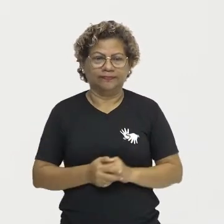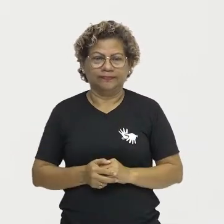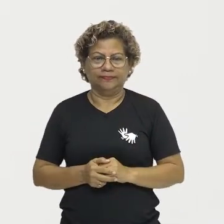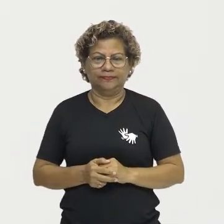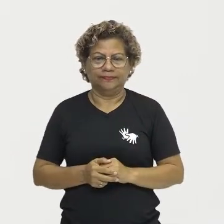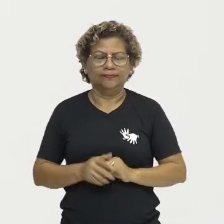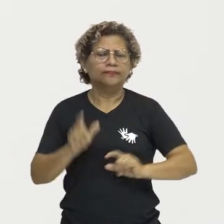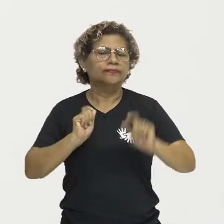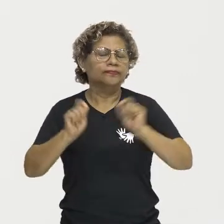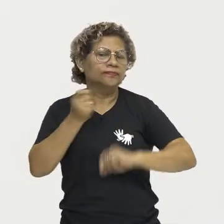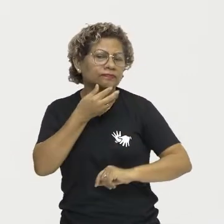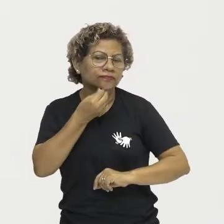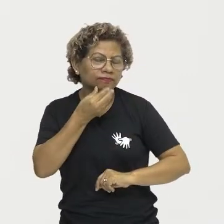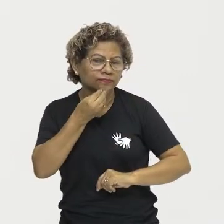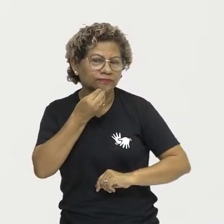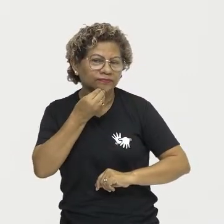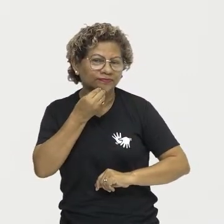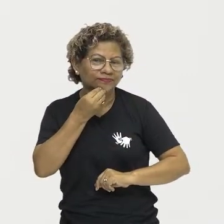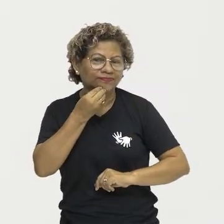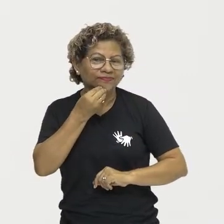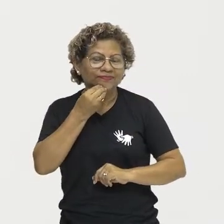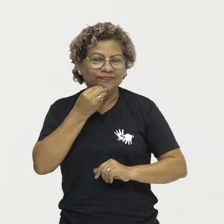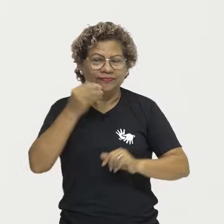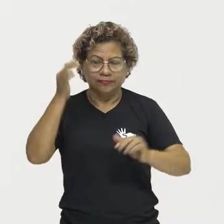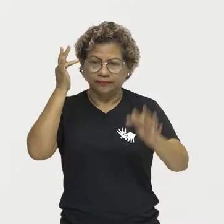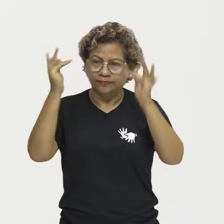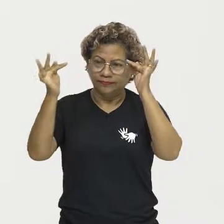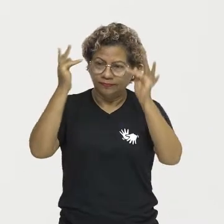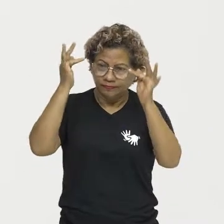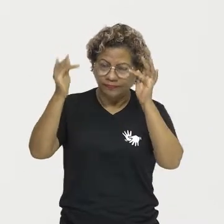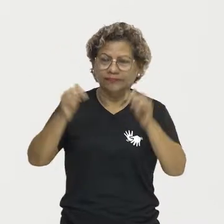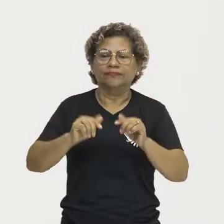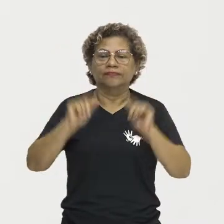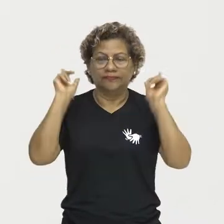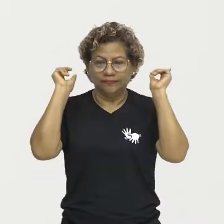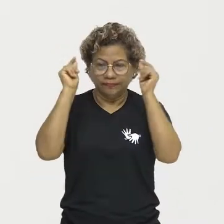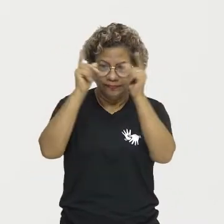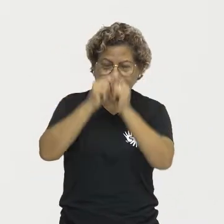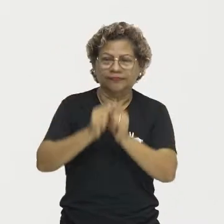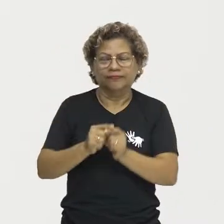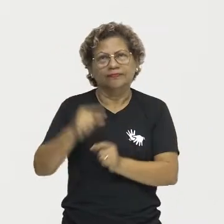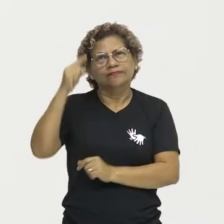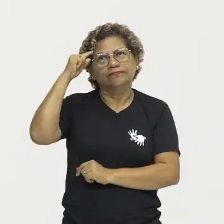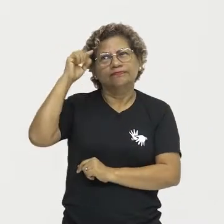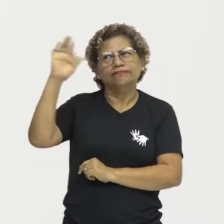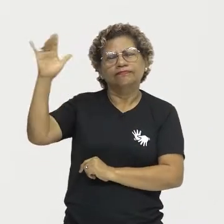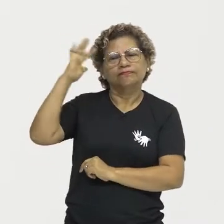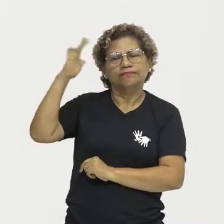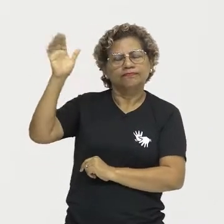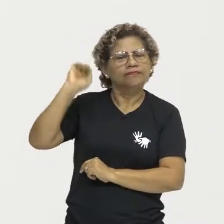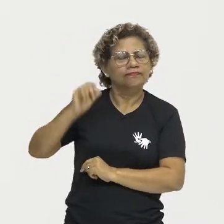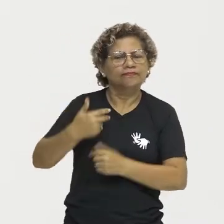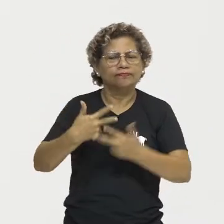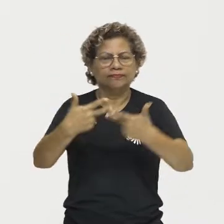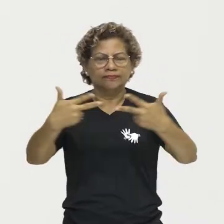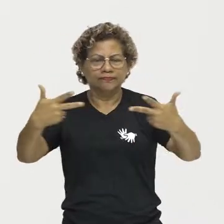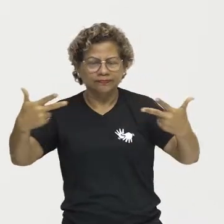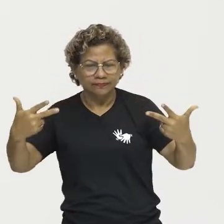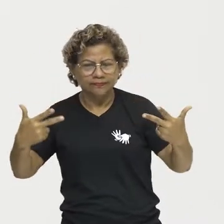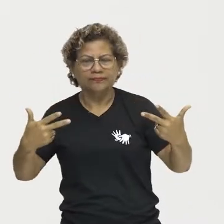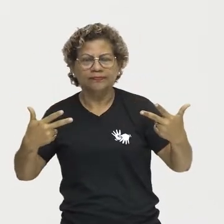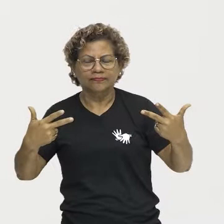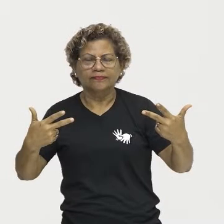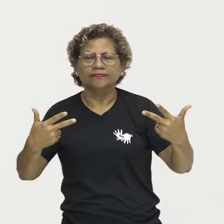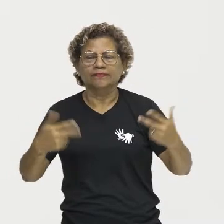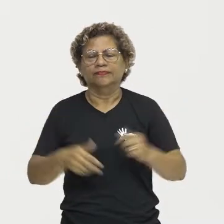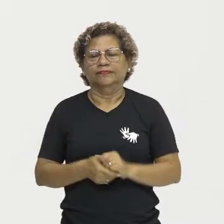ele foi um filósofo grego que elaborou várias teorias e abordou e pensou sobre praticamente muitos assuntos, quase